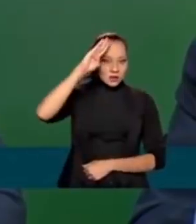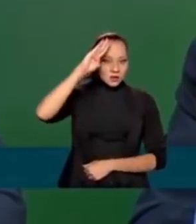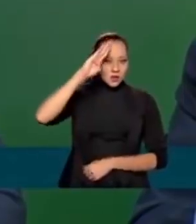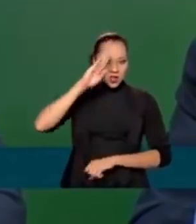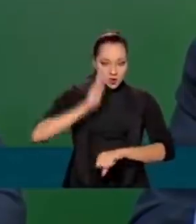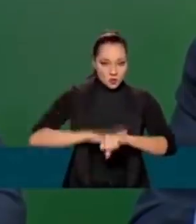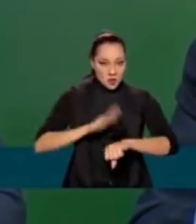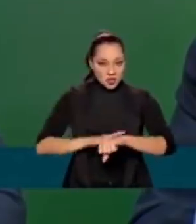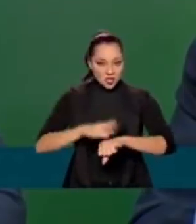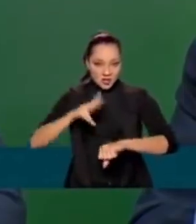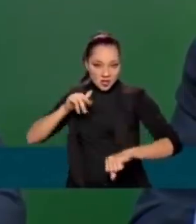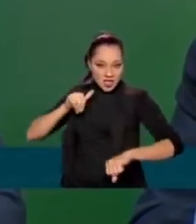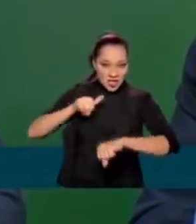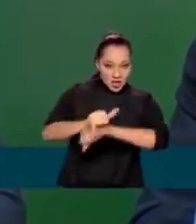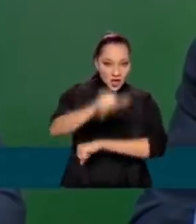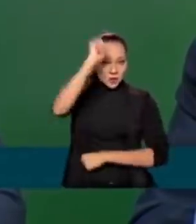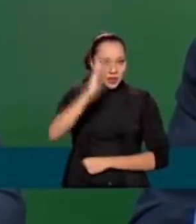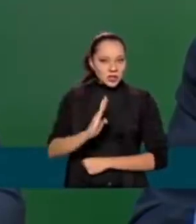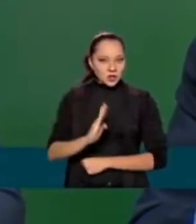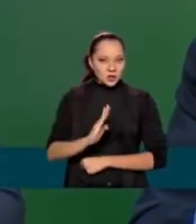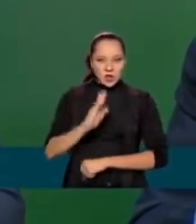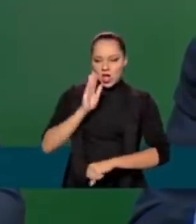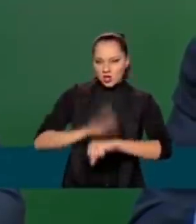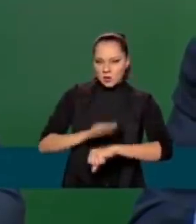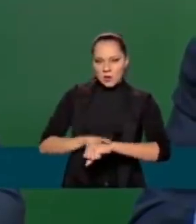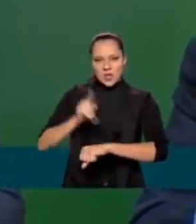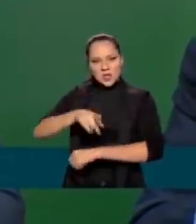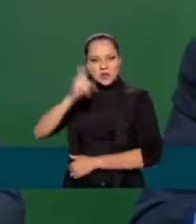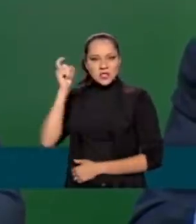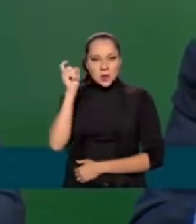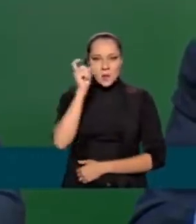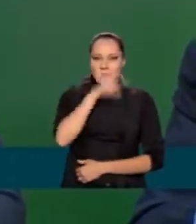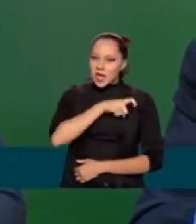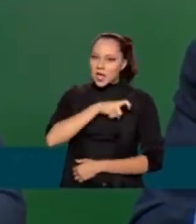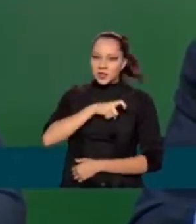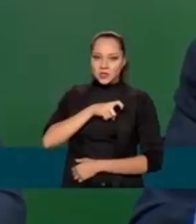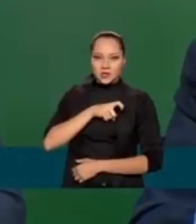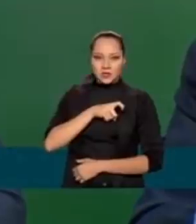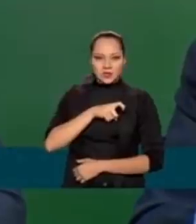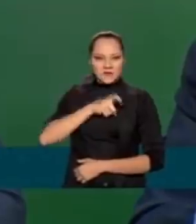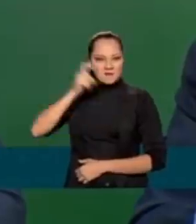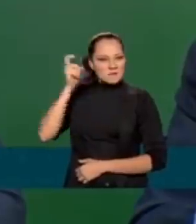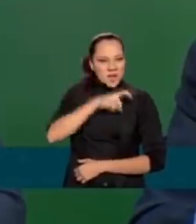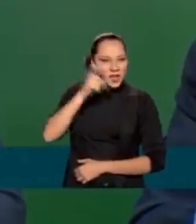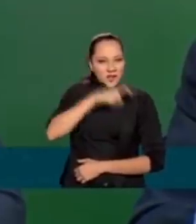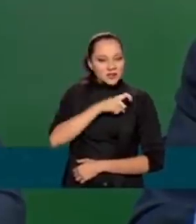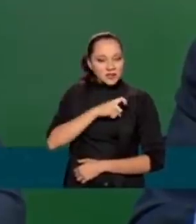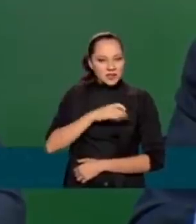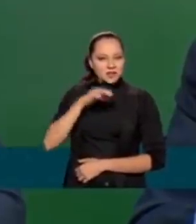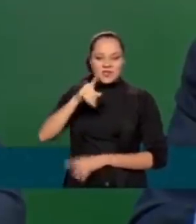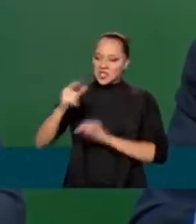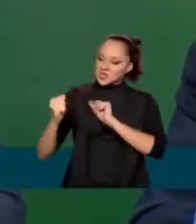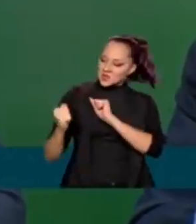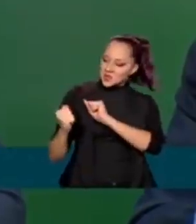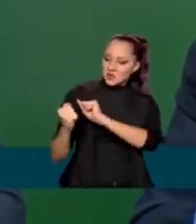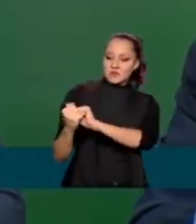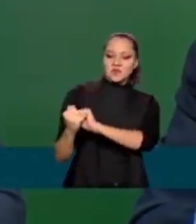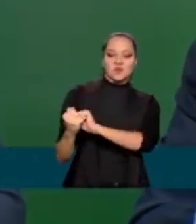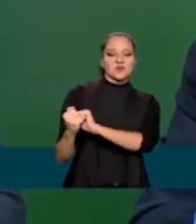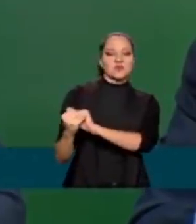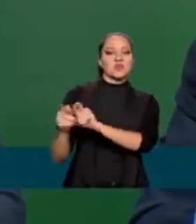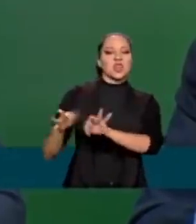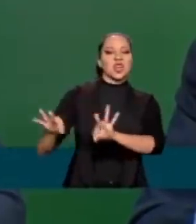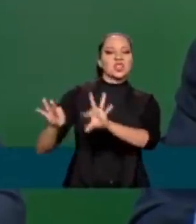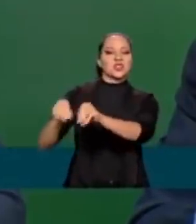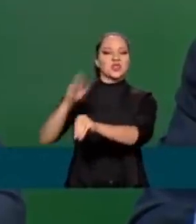no momento que o senhor trai o Brasil, no momento que o senhor mente deslavadamente, o senhor se junta a todo